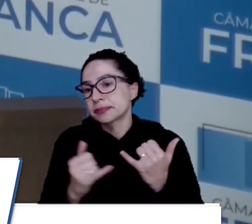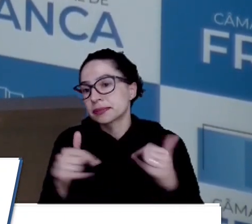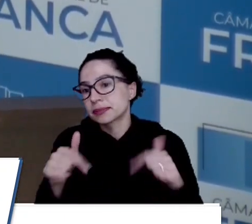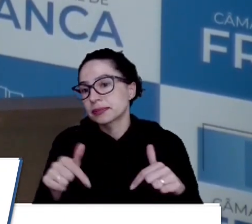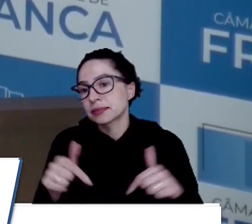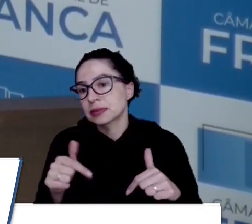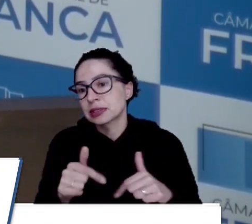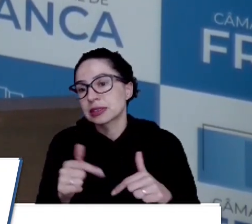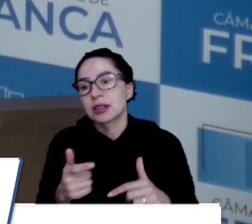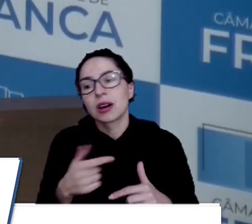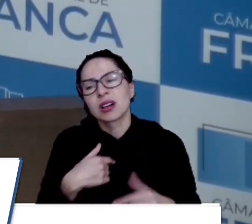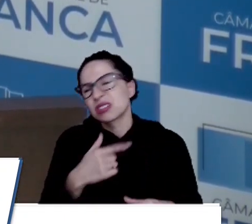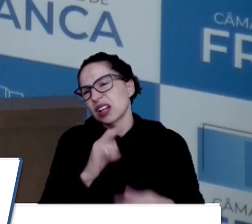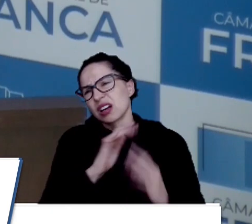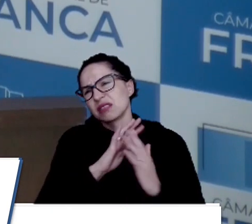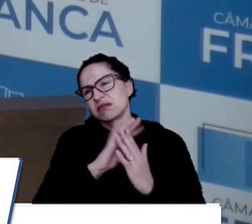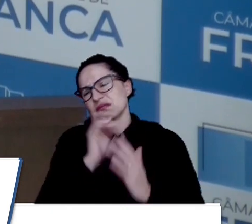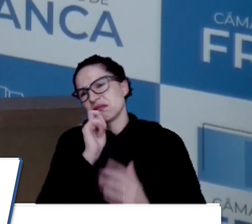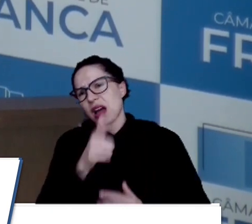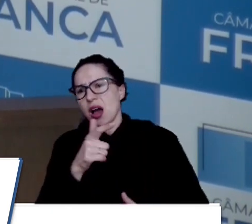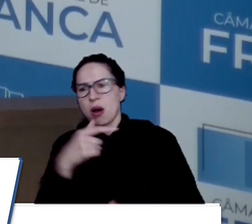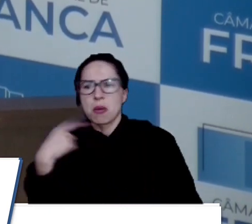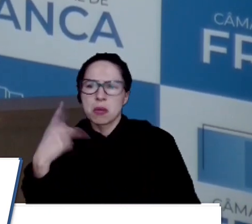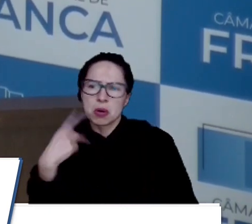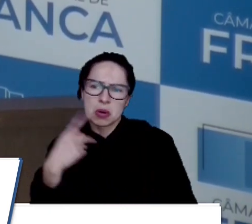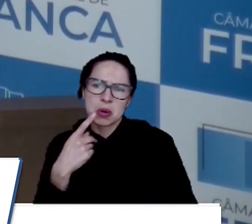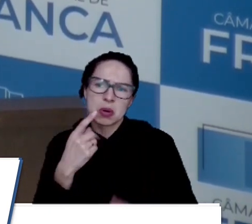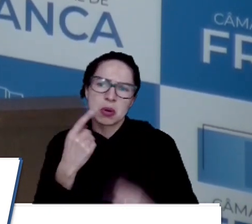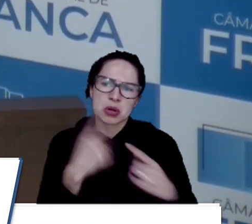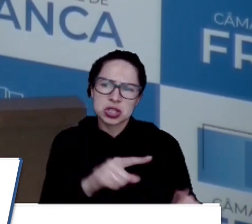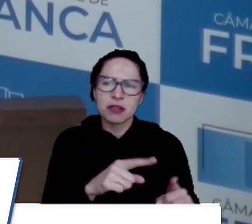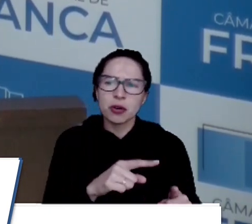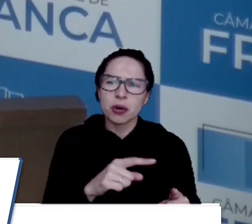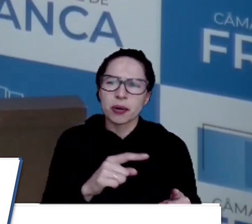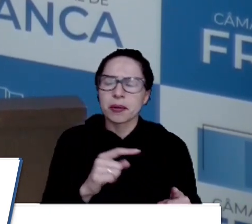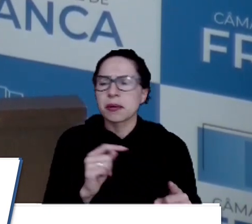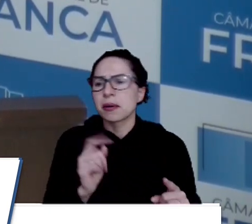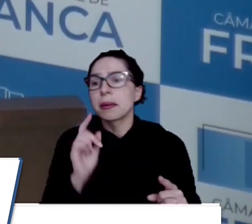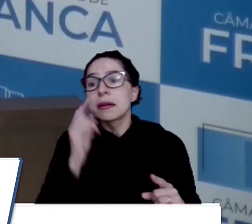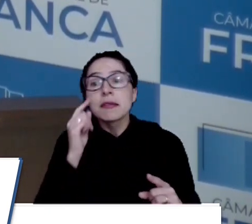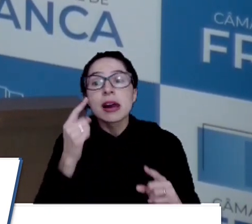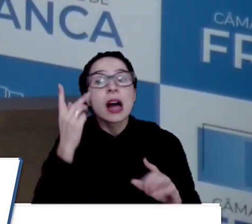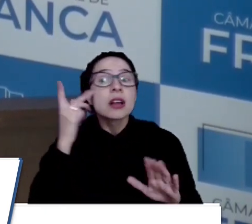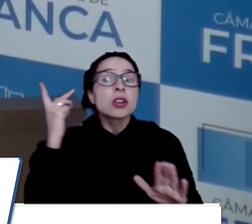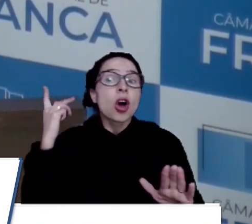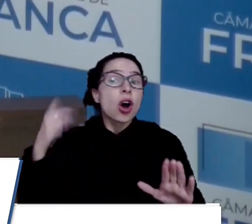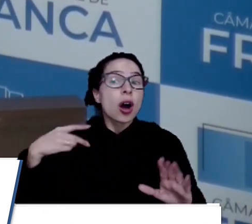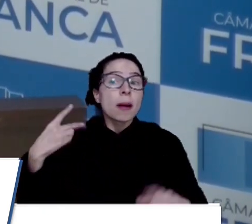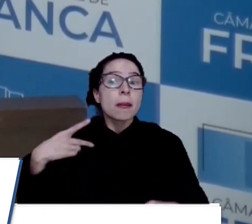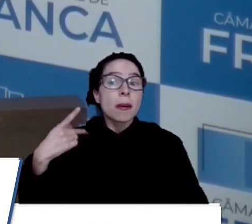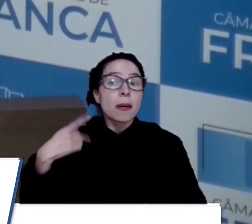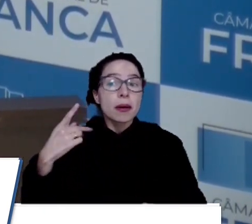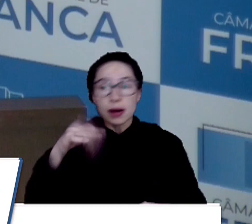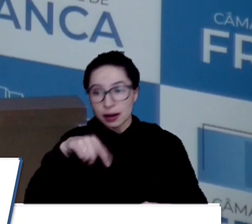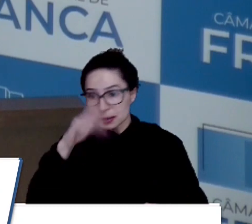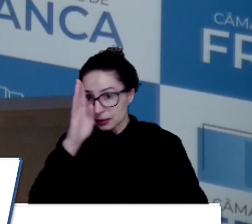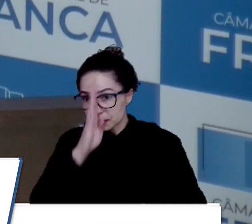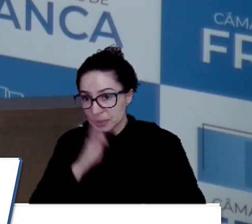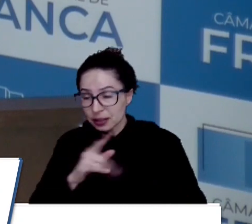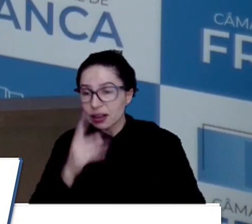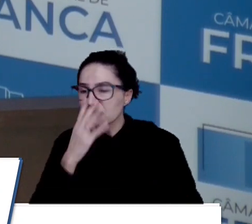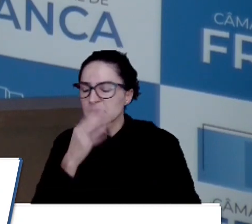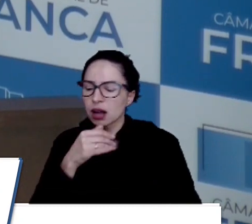ofender político, ninguém, mas vocês veem que a história da política brasileira, o político brasileiro ele é meio covarde,